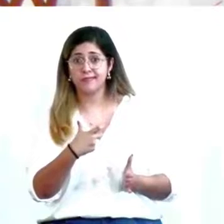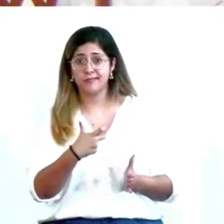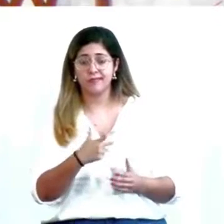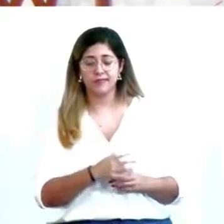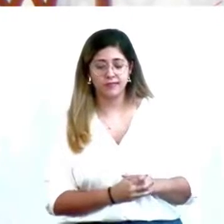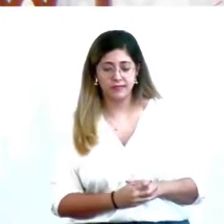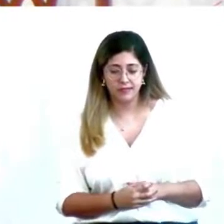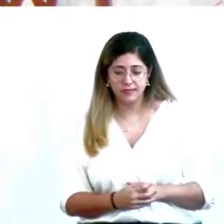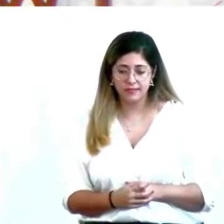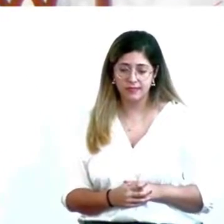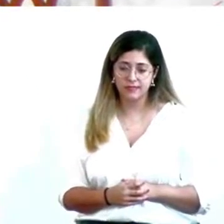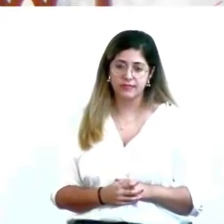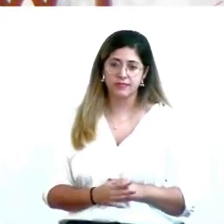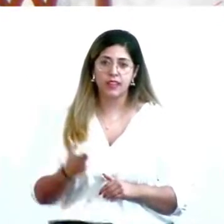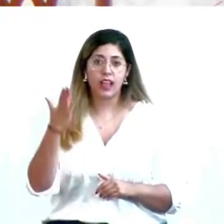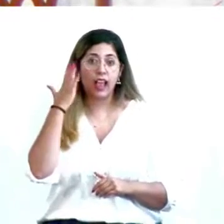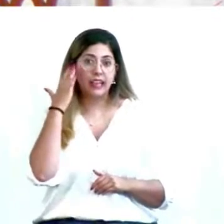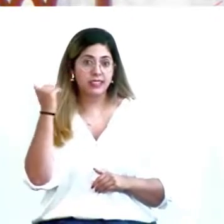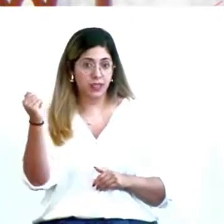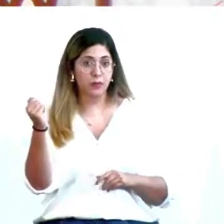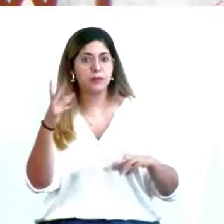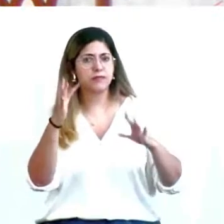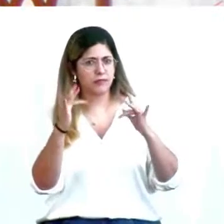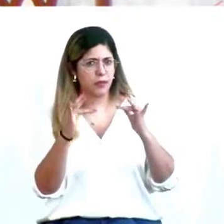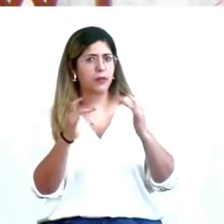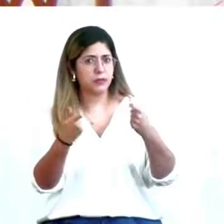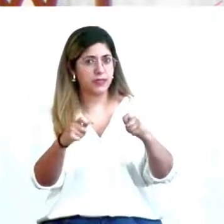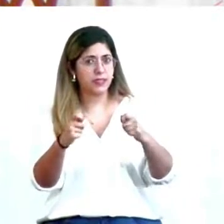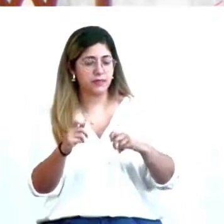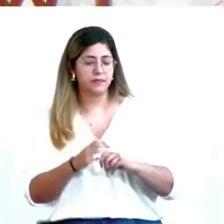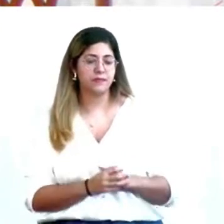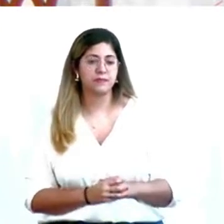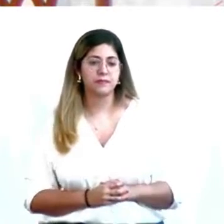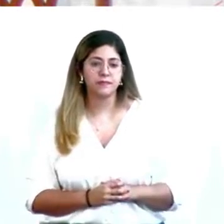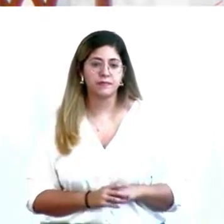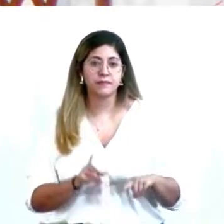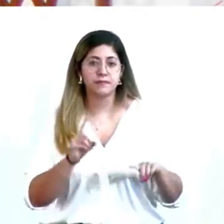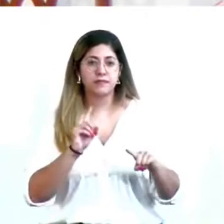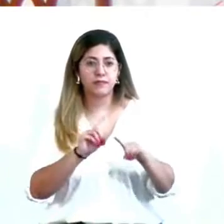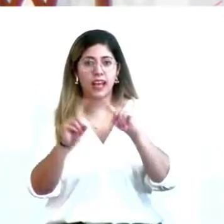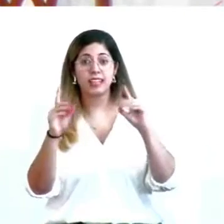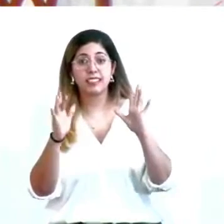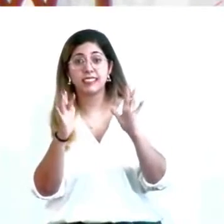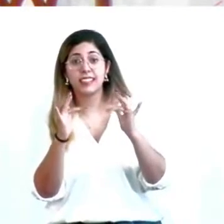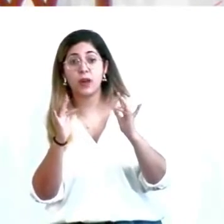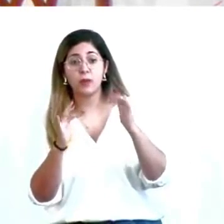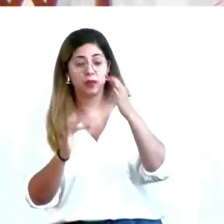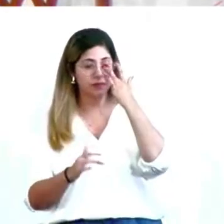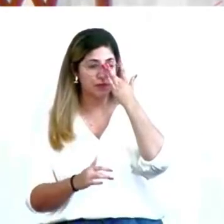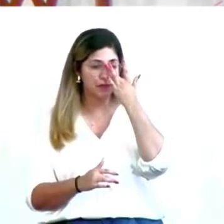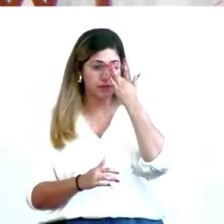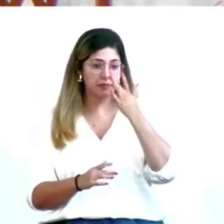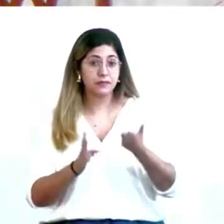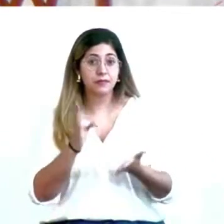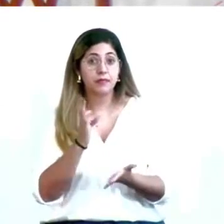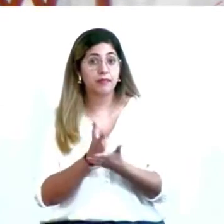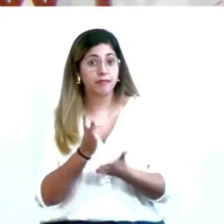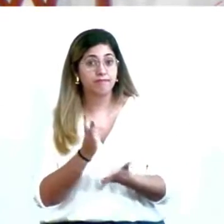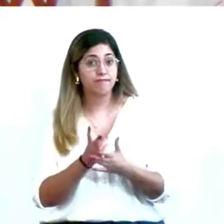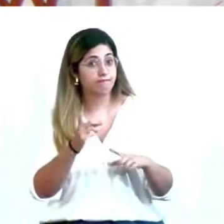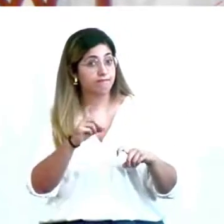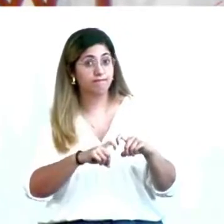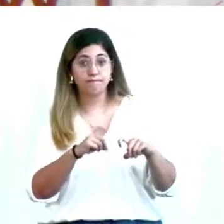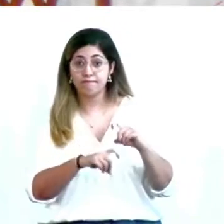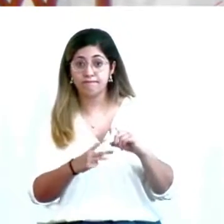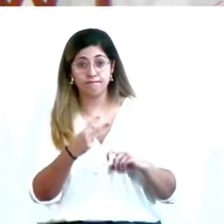Nós sabemos da importância do namoro. Mas o namoro, ele deve ser sem fornicação.